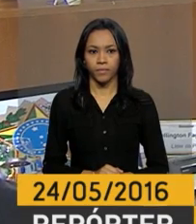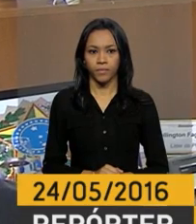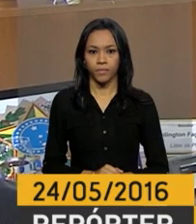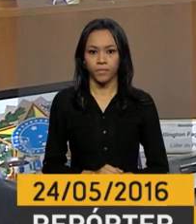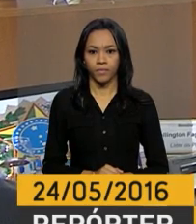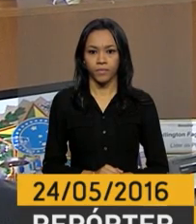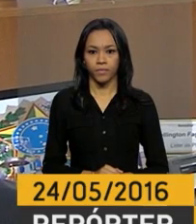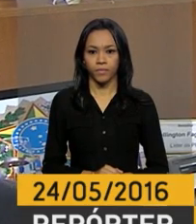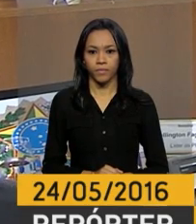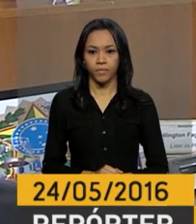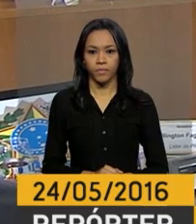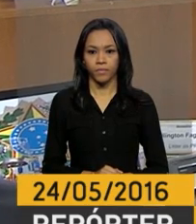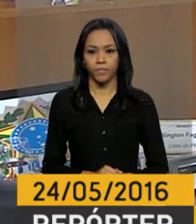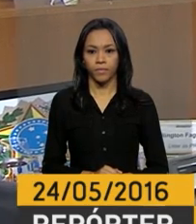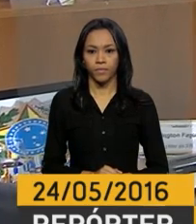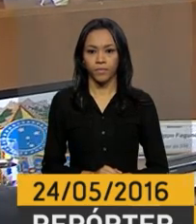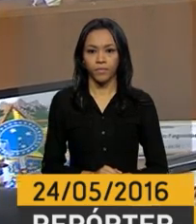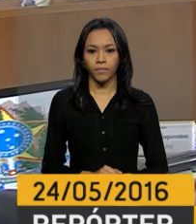Falta de hábito.